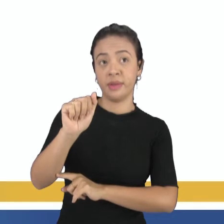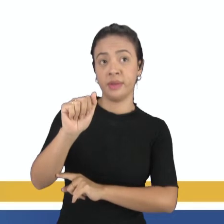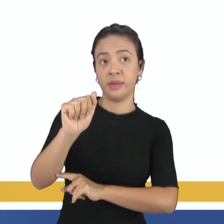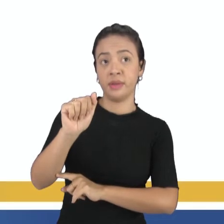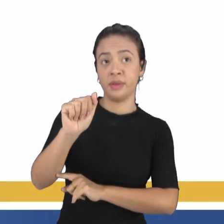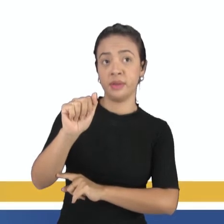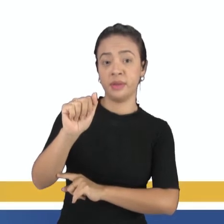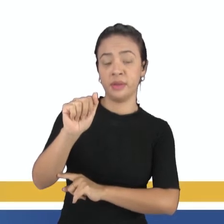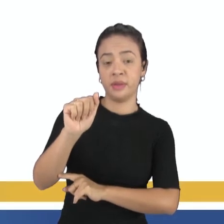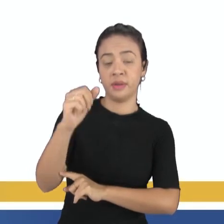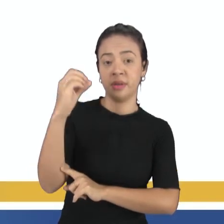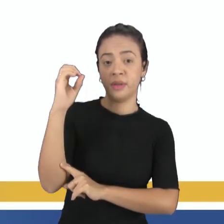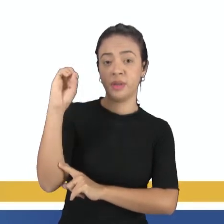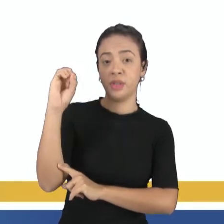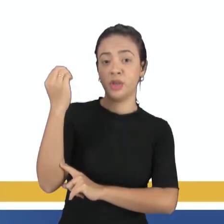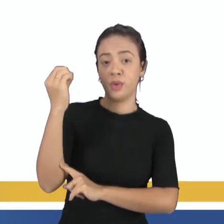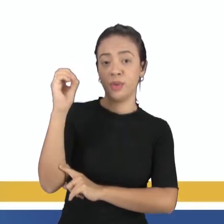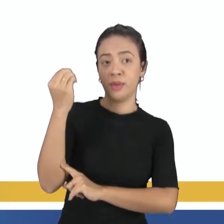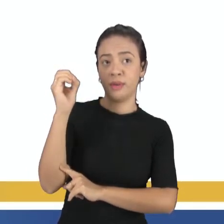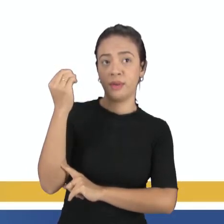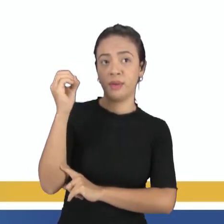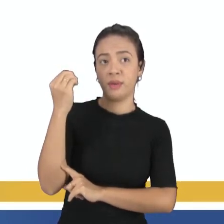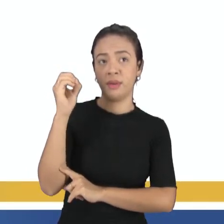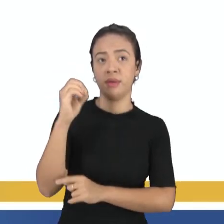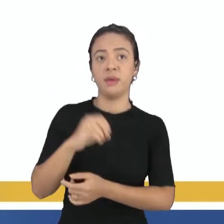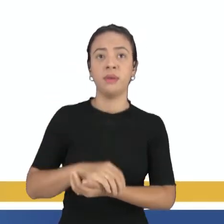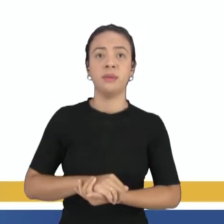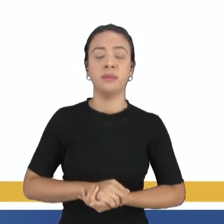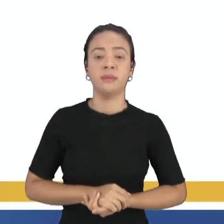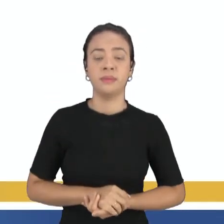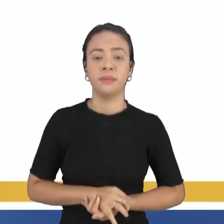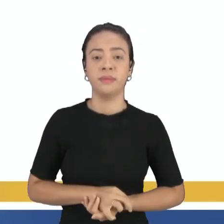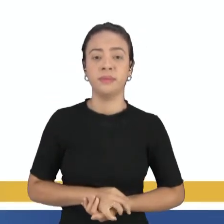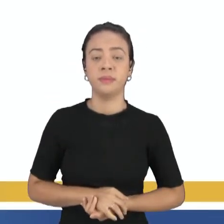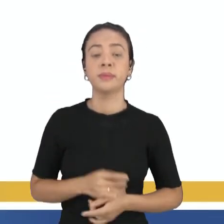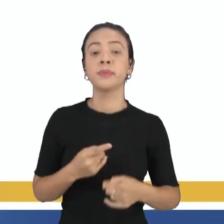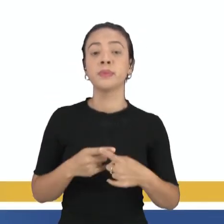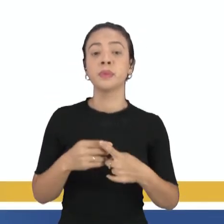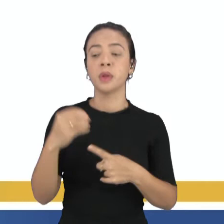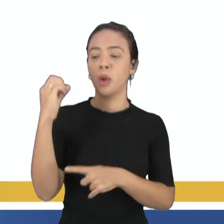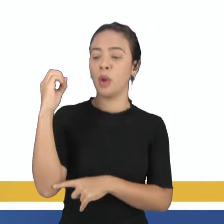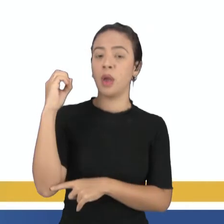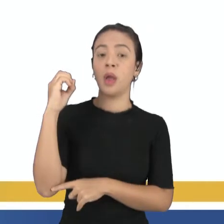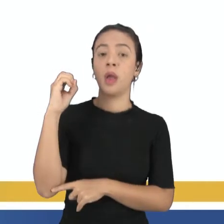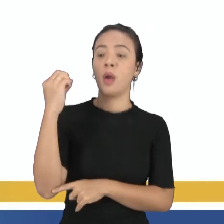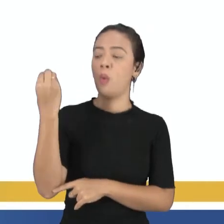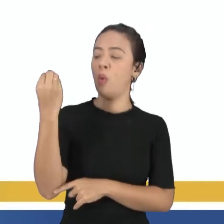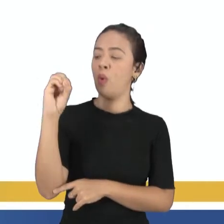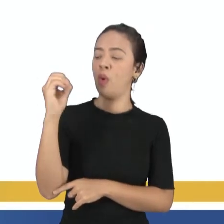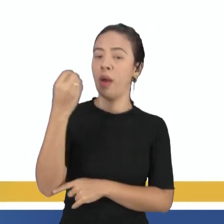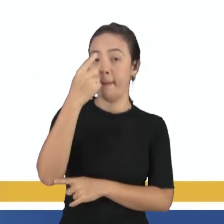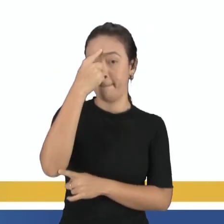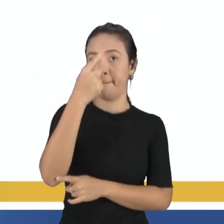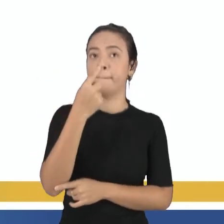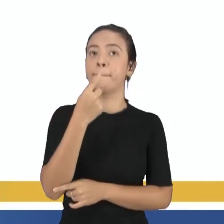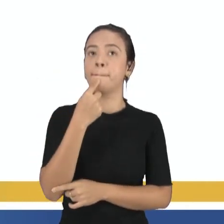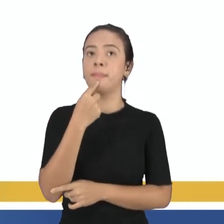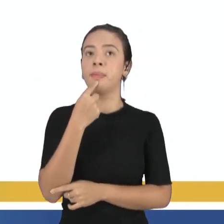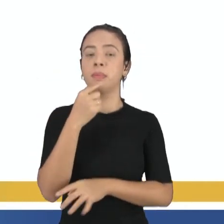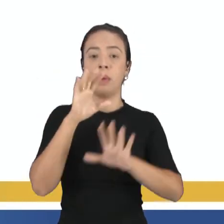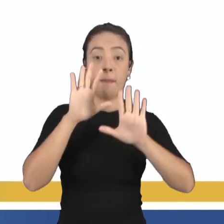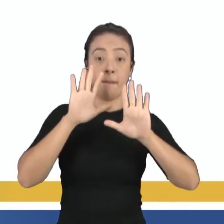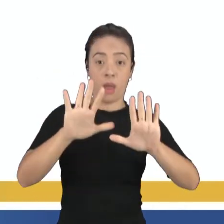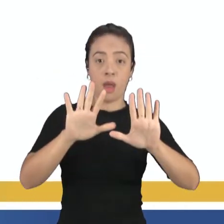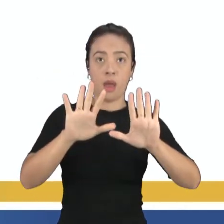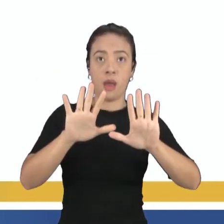construída a partir da simetria de rotação, né? Vai girando a figura, né? É como se eu fixasse essa